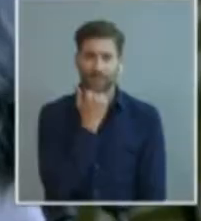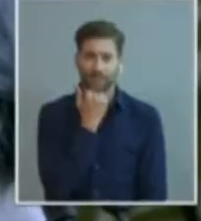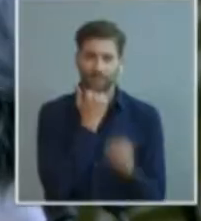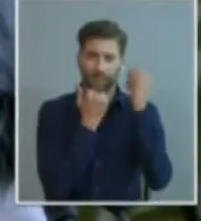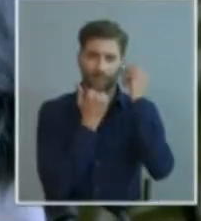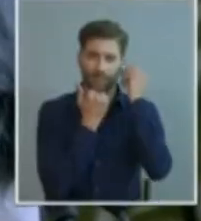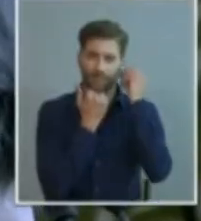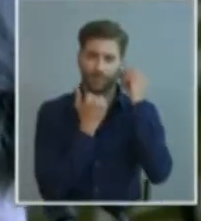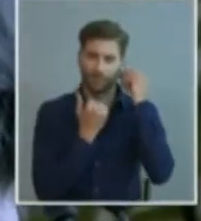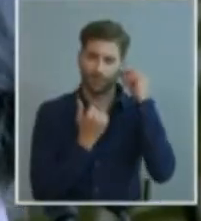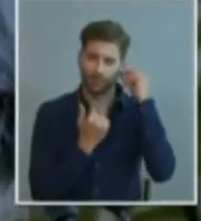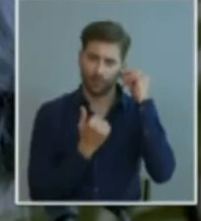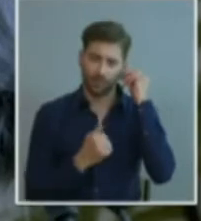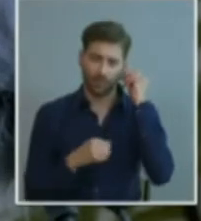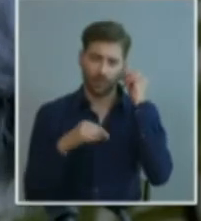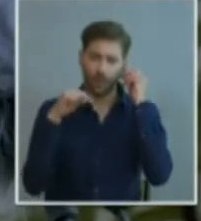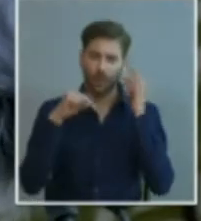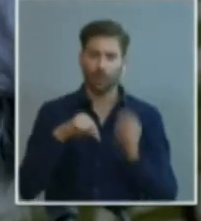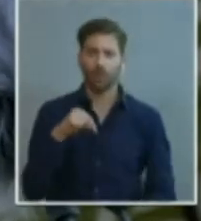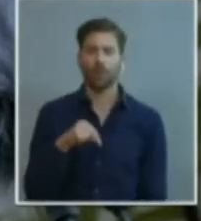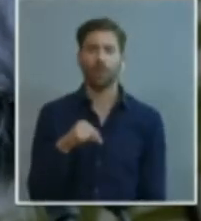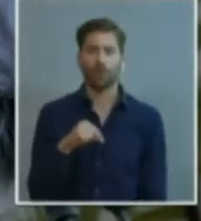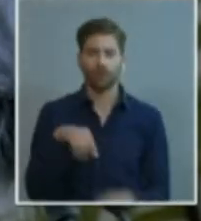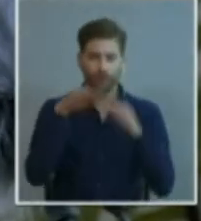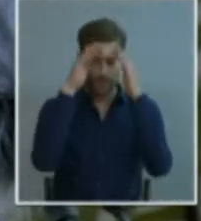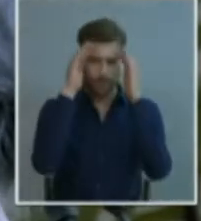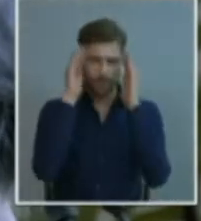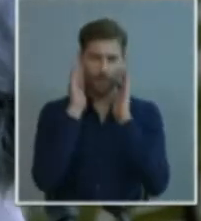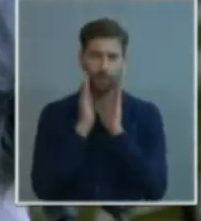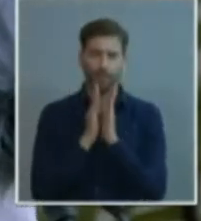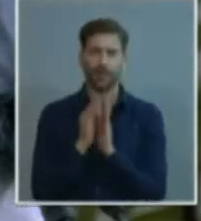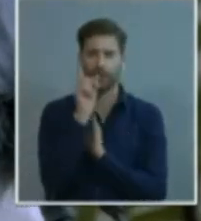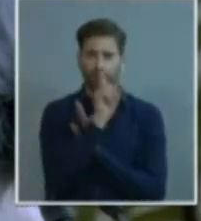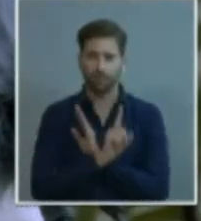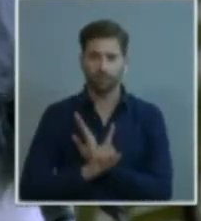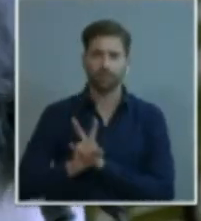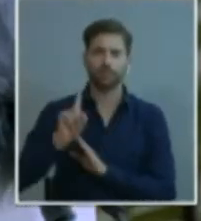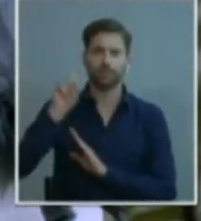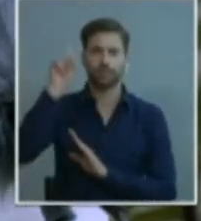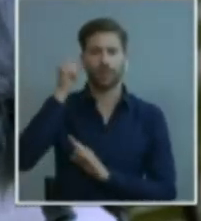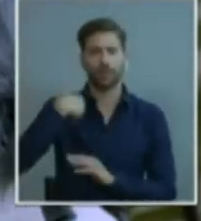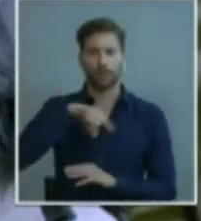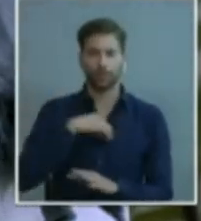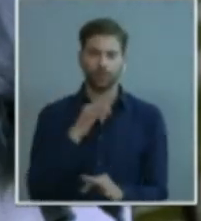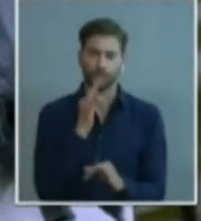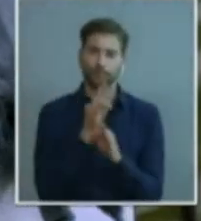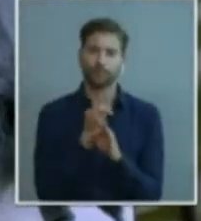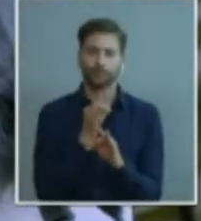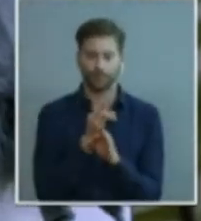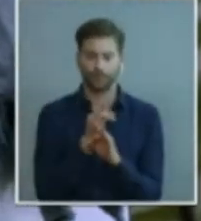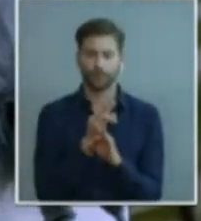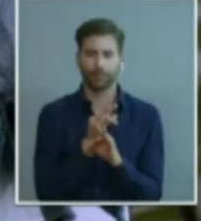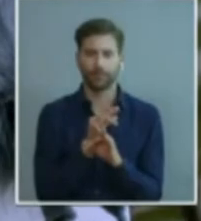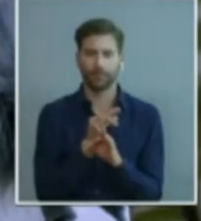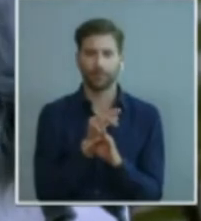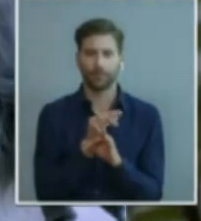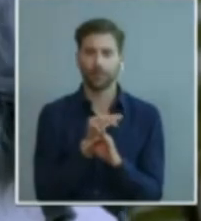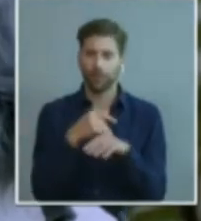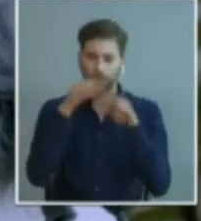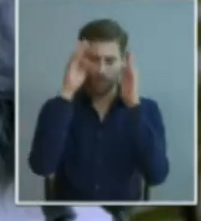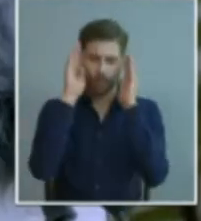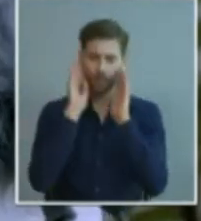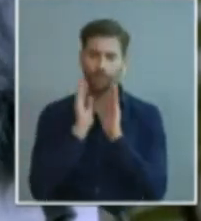hoje, ao celebrarmos a Páscoa de Maria, também com ela nós